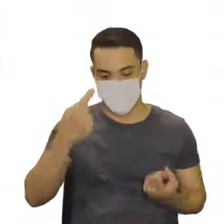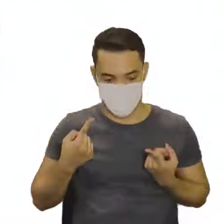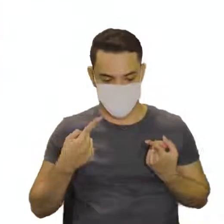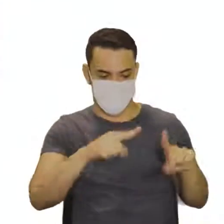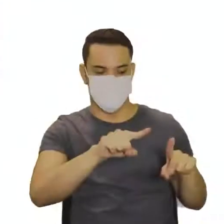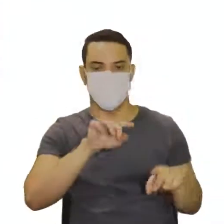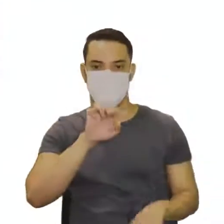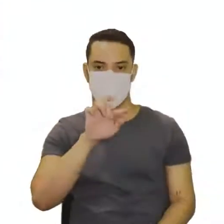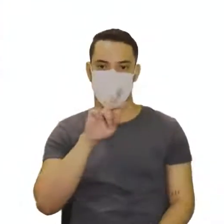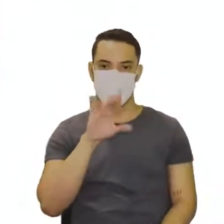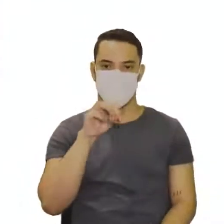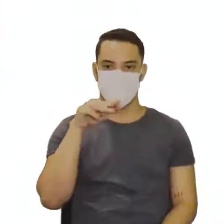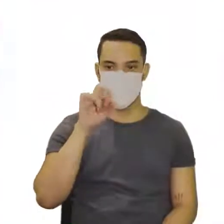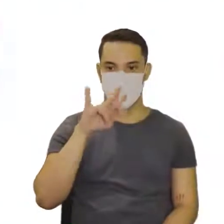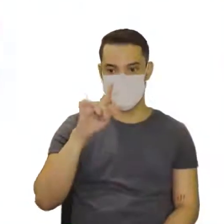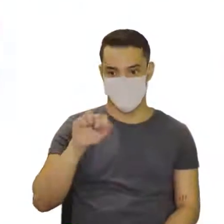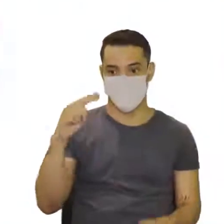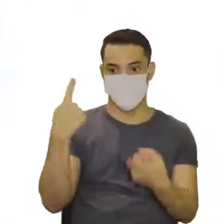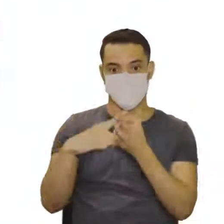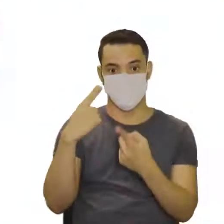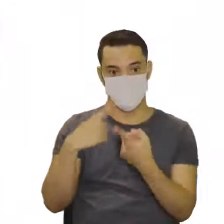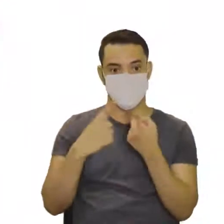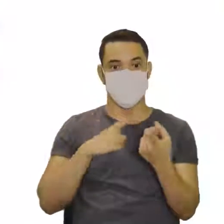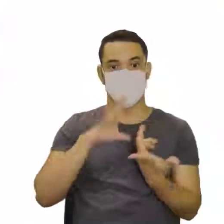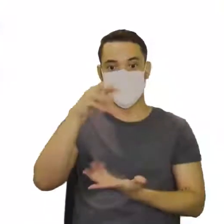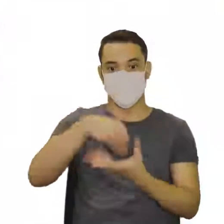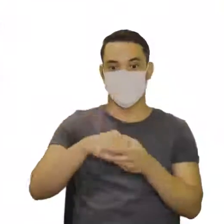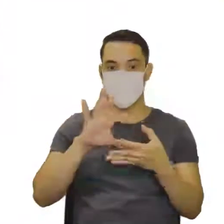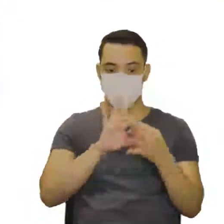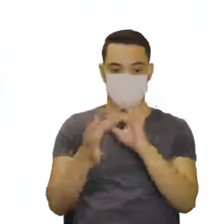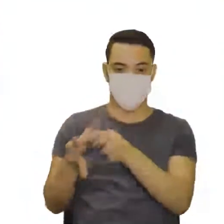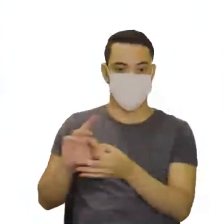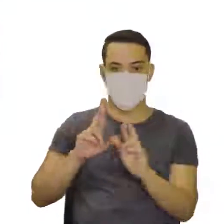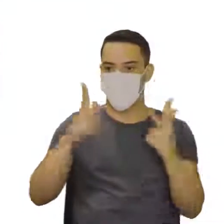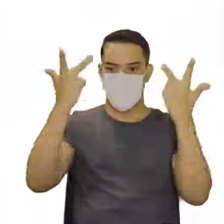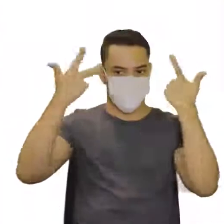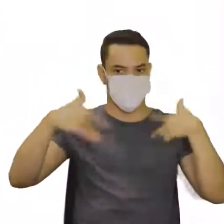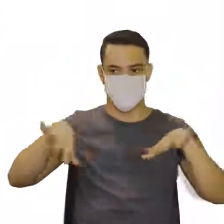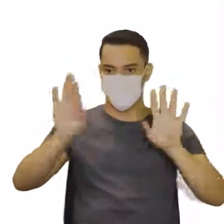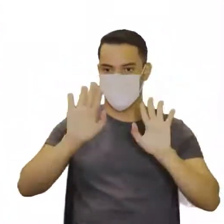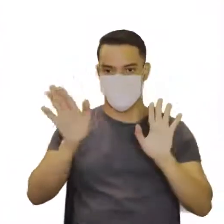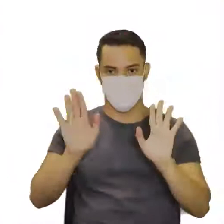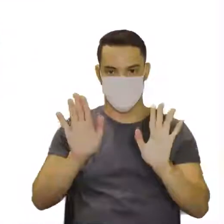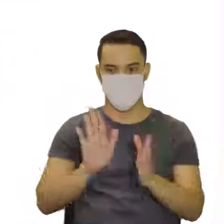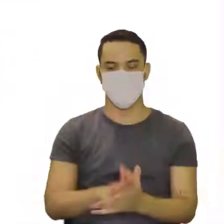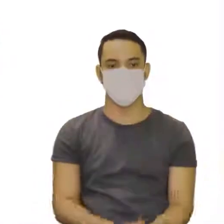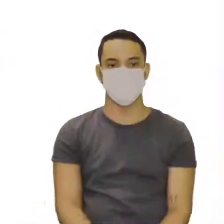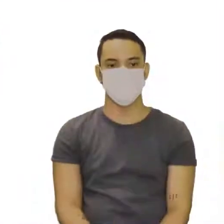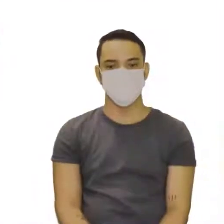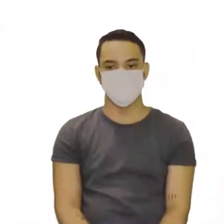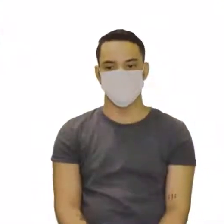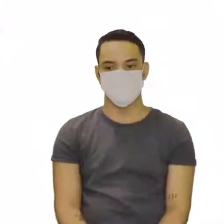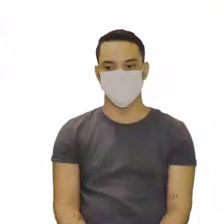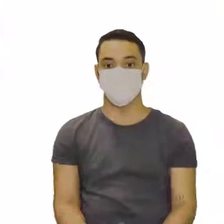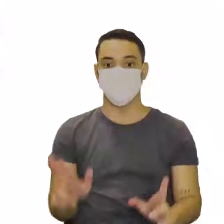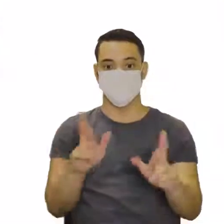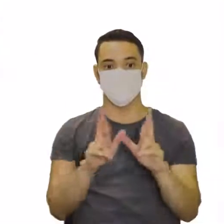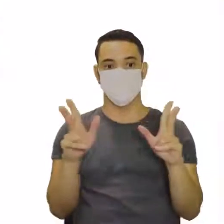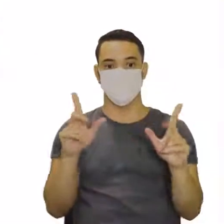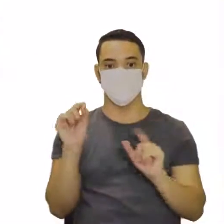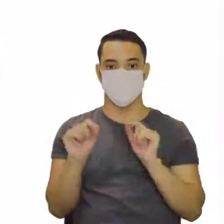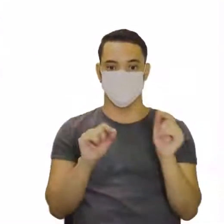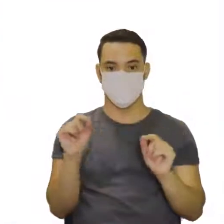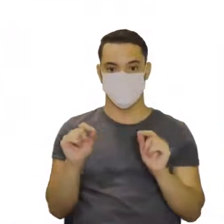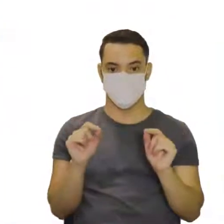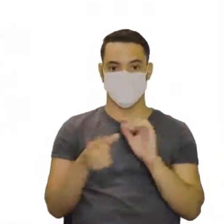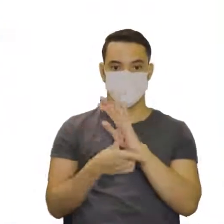contra-eletromotriz, justamente pelo movimento da corrente externa não ser espontâneo, tá? Diferentemente do